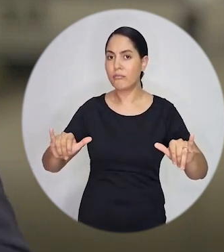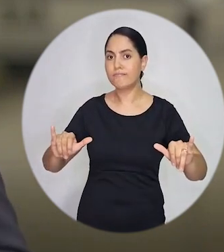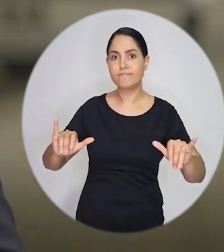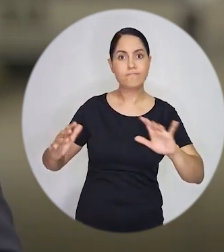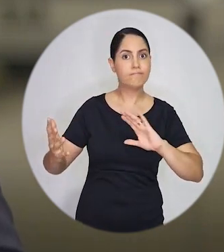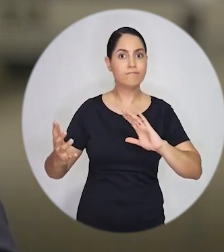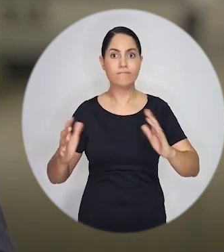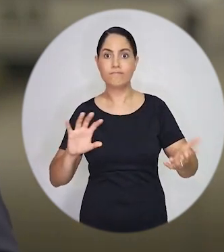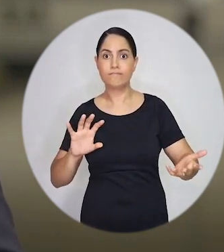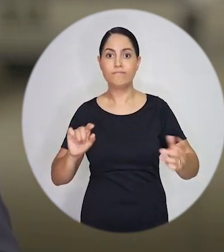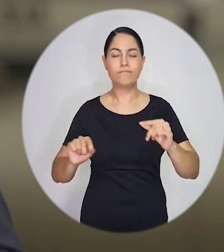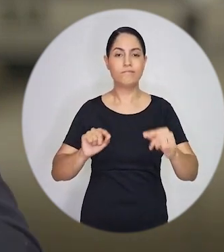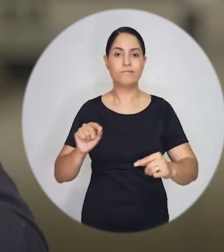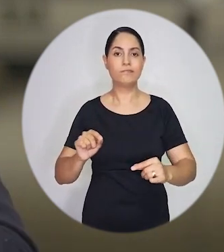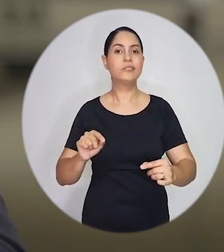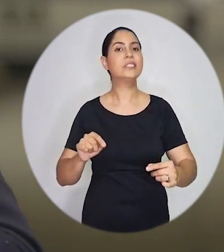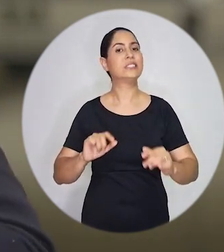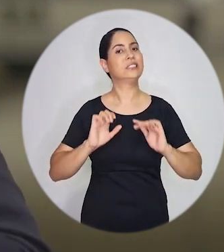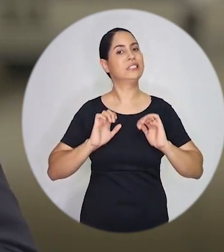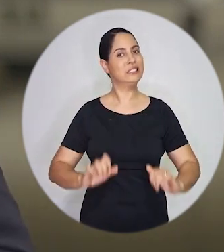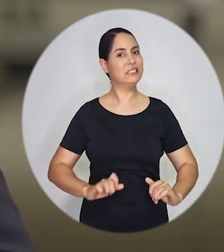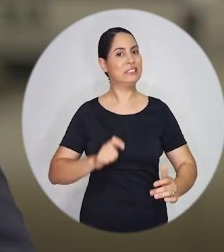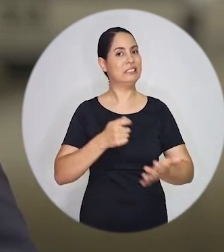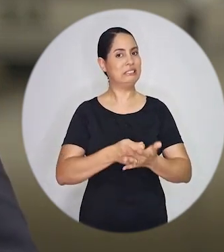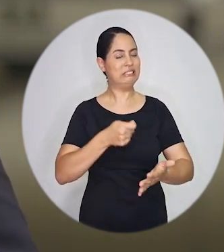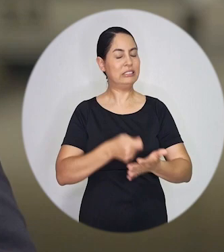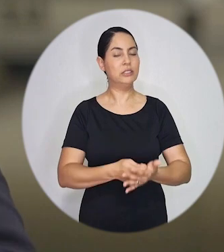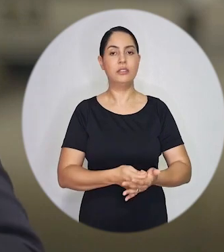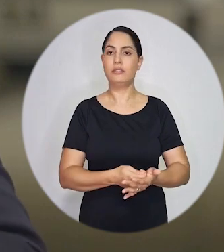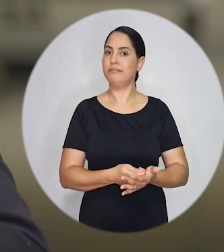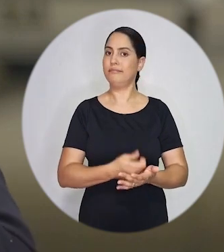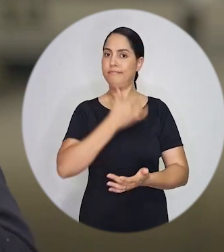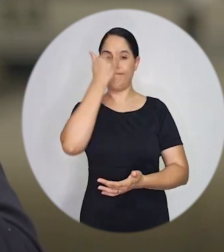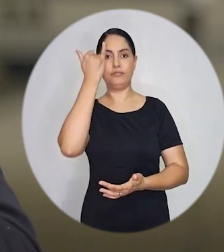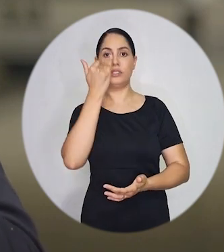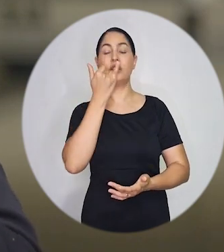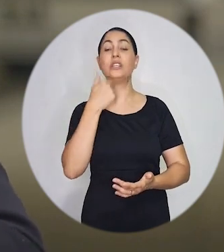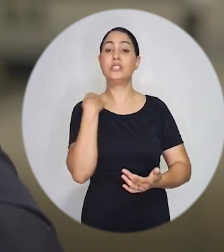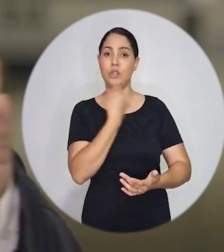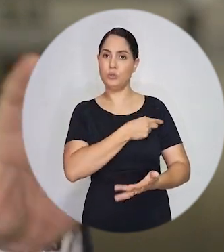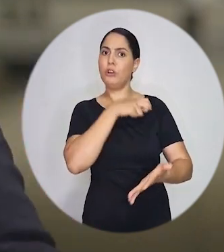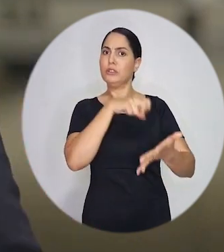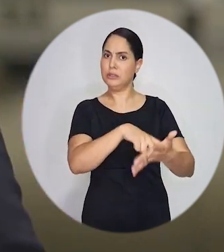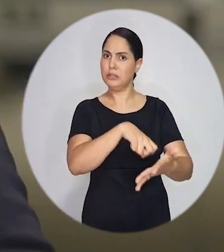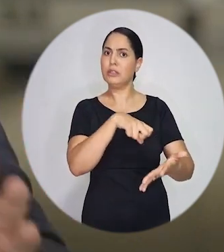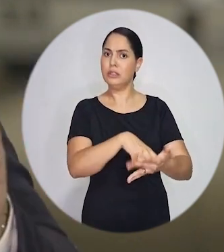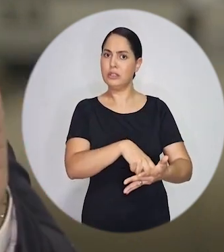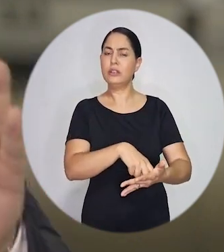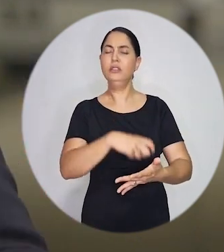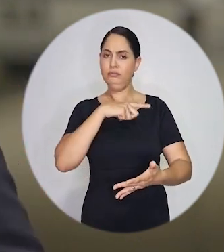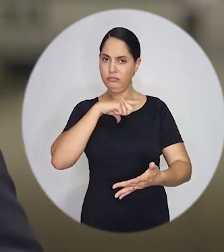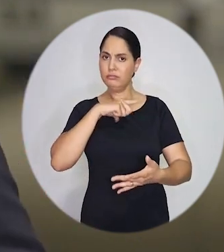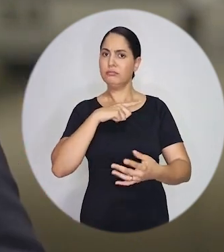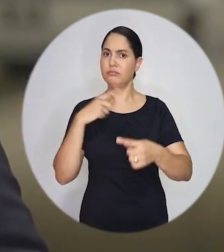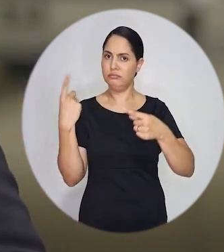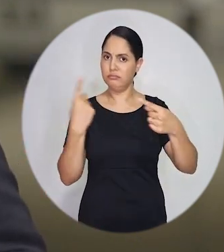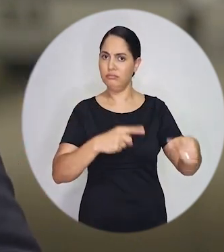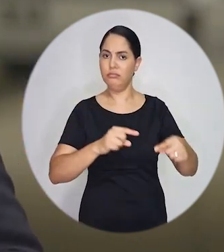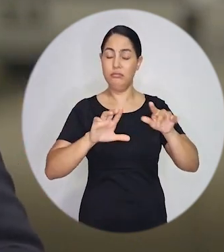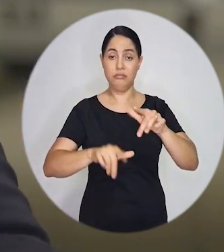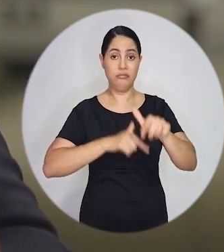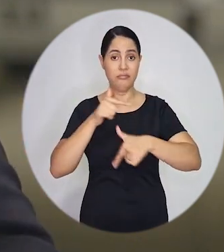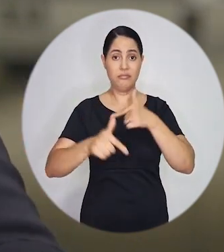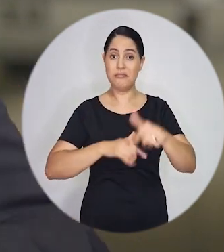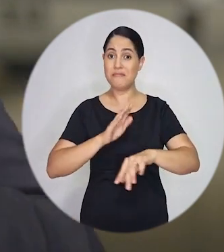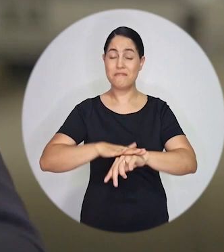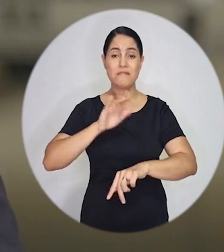que acaba gerando uma infração ético-disciplinar. Então, fazemos não só o combate, um trabalho de